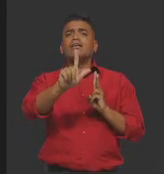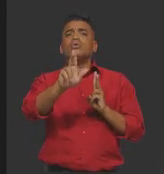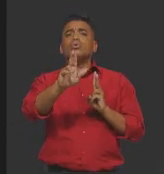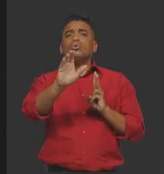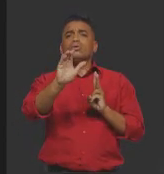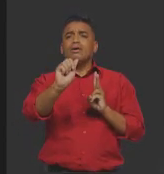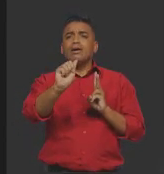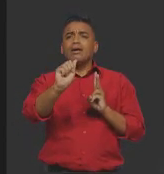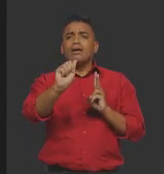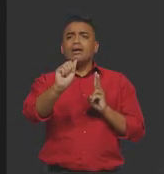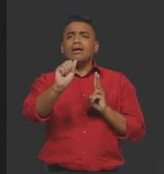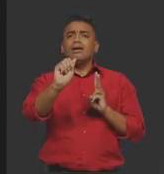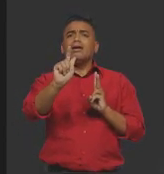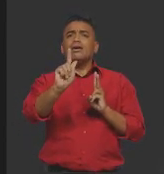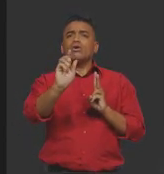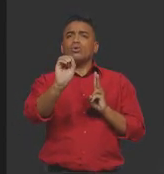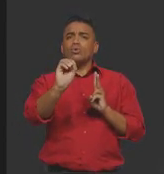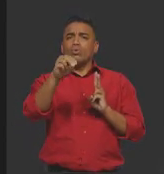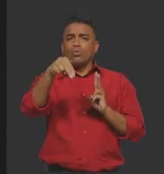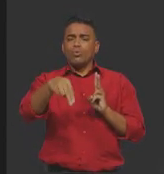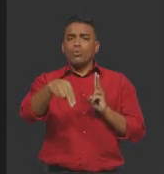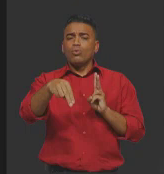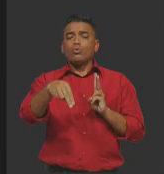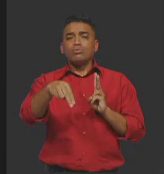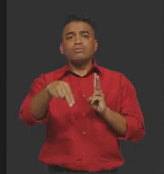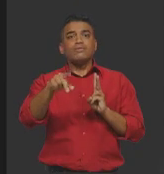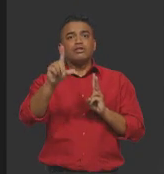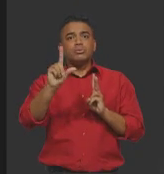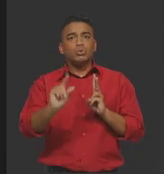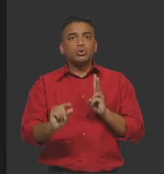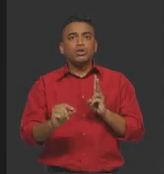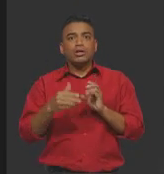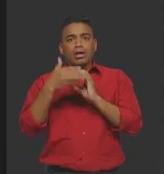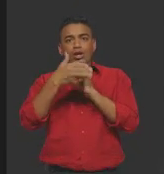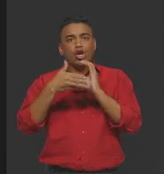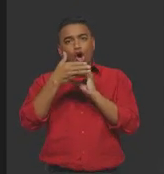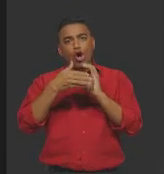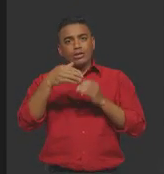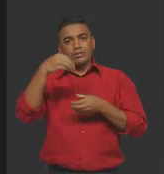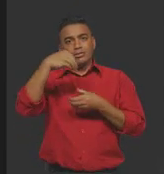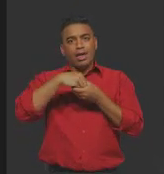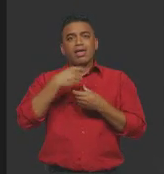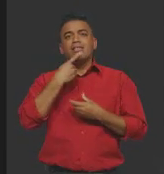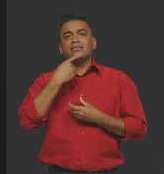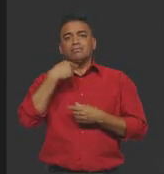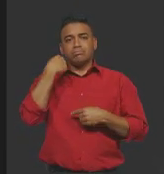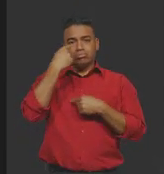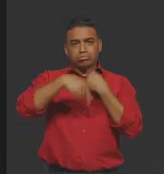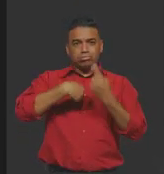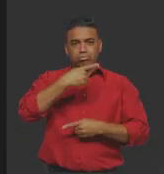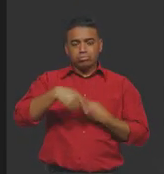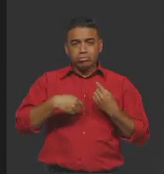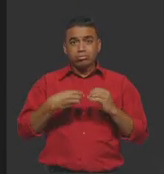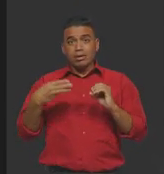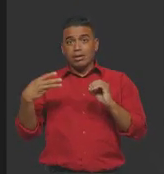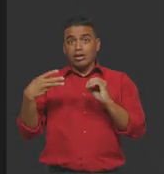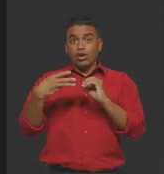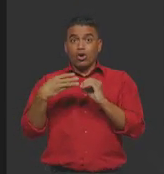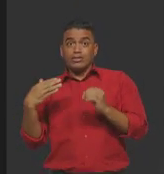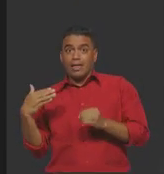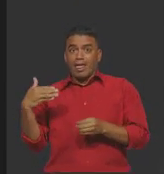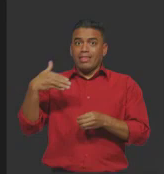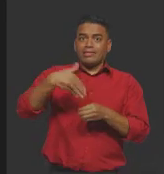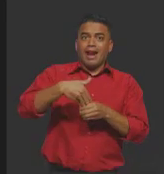vai agir reduzindo os níveis de glicose no sangue, promovendo a entrada de glicose nas células. Já